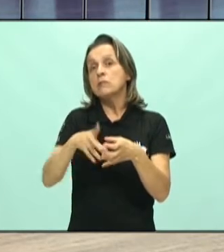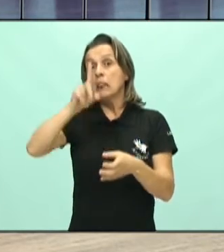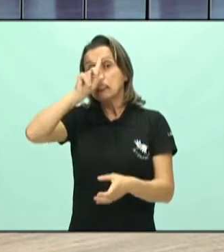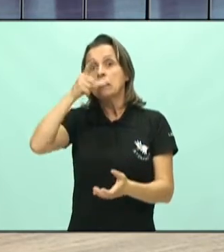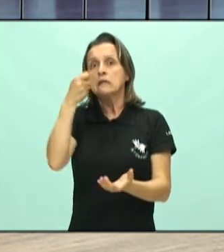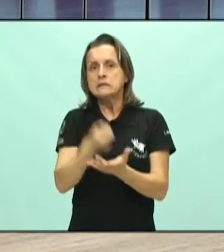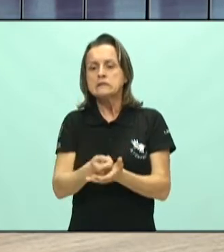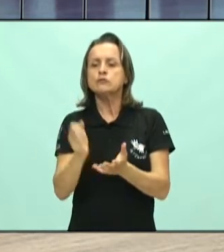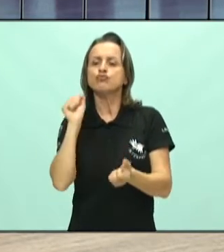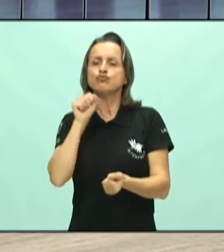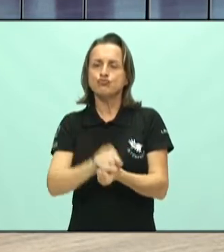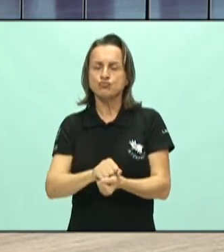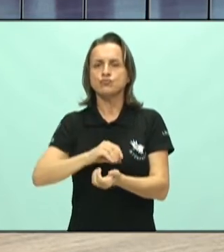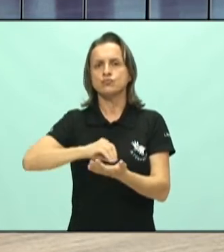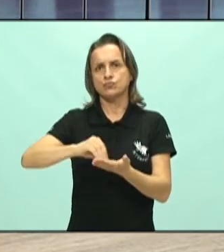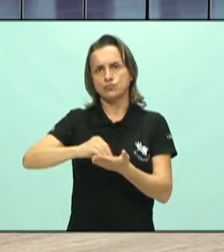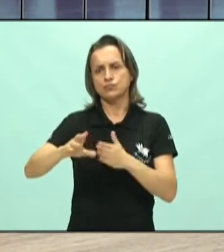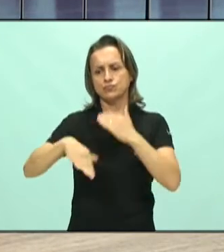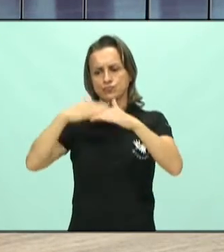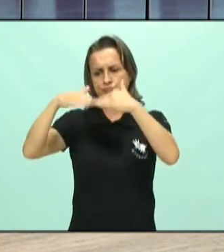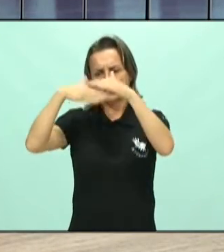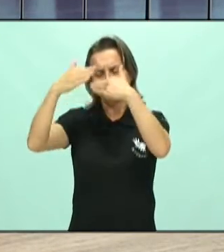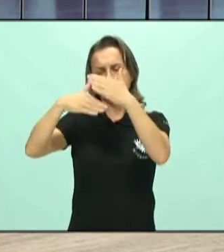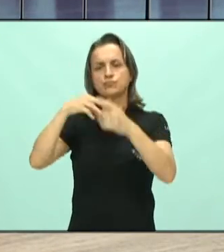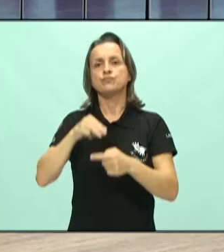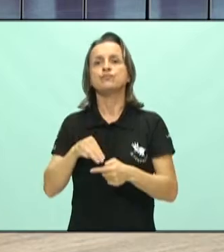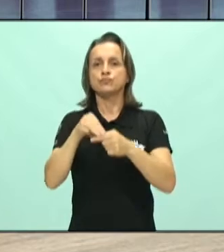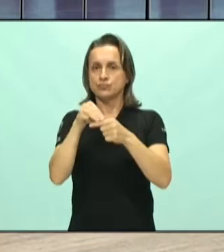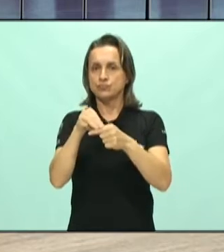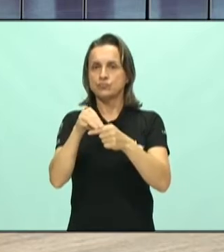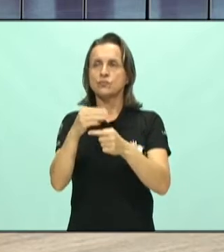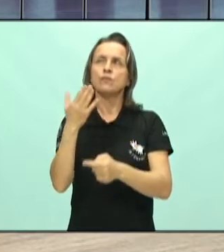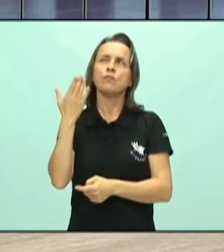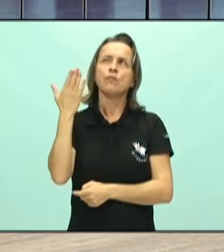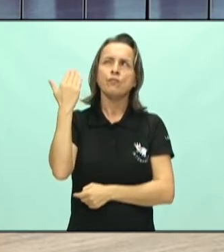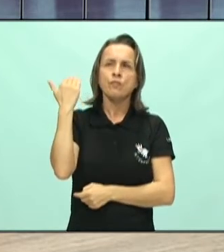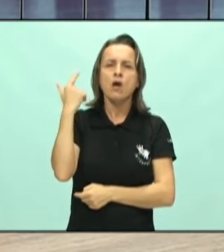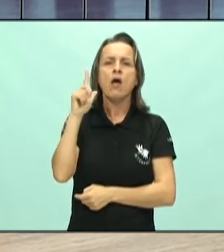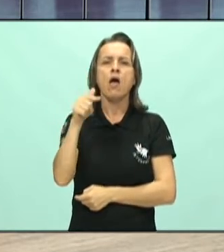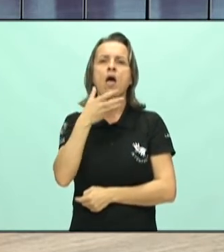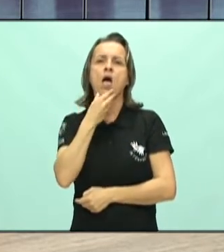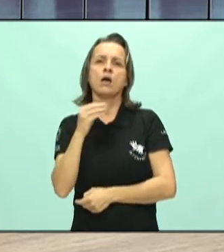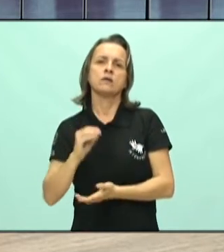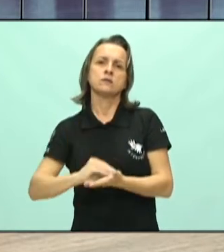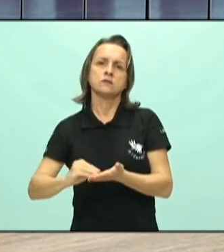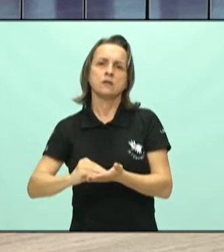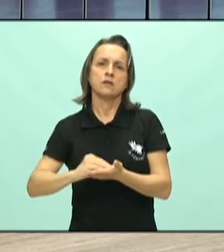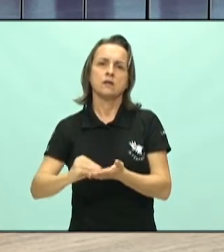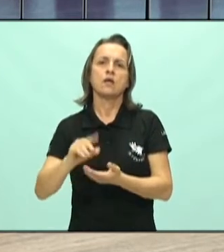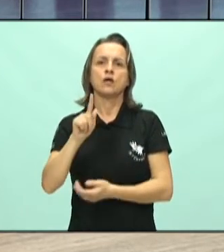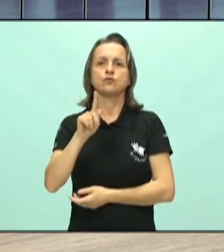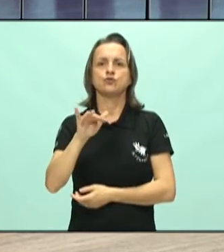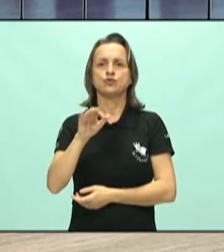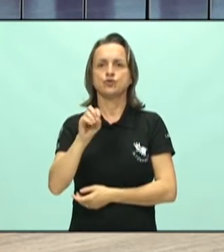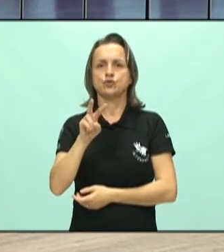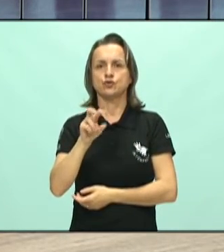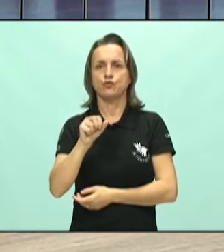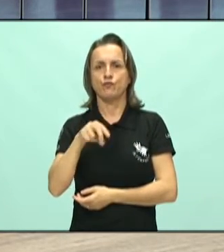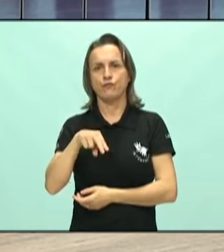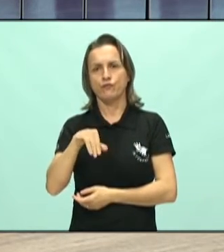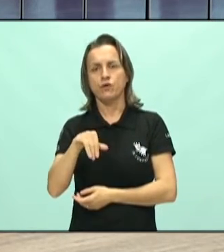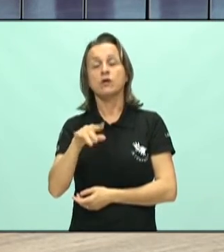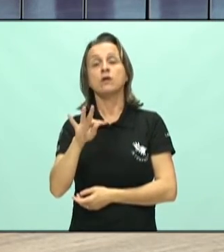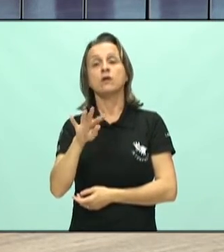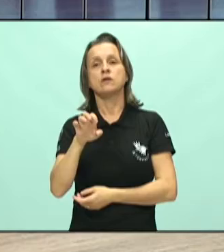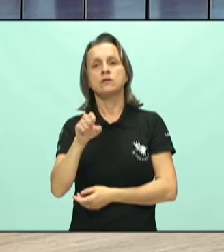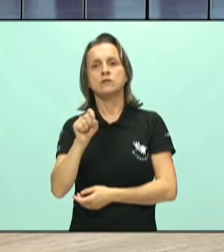própria Secretaria de Desenvolvimento do Municipal, né? Na época era o secretário Giovanni Testoni, que participou de todas essas questões, o